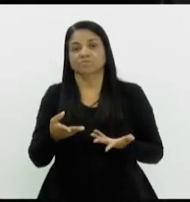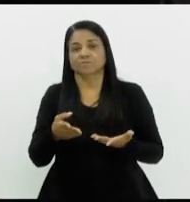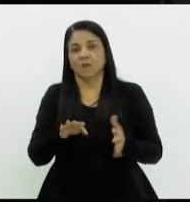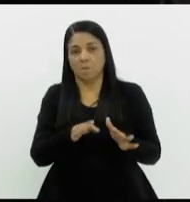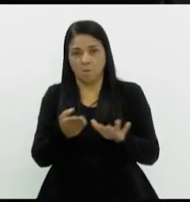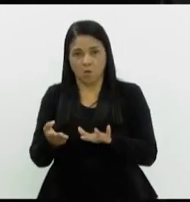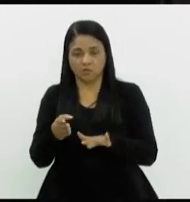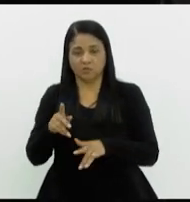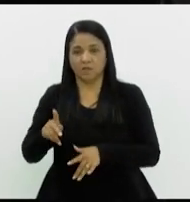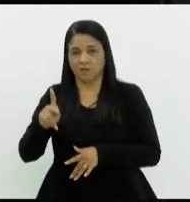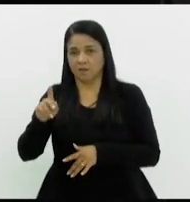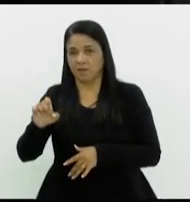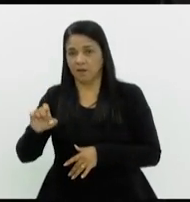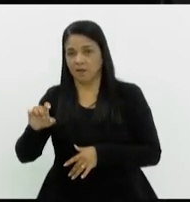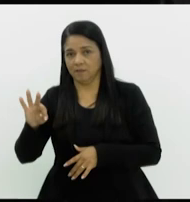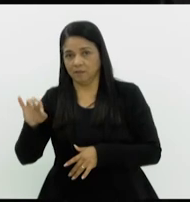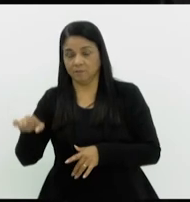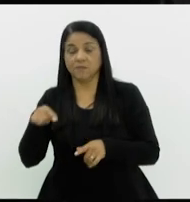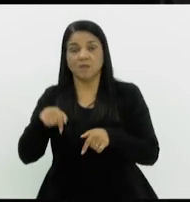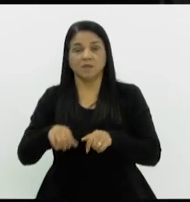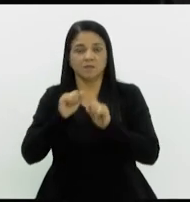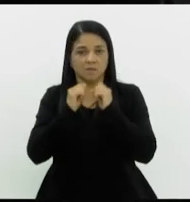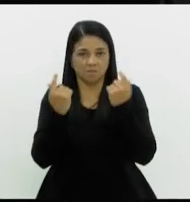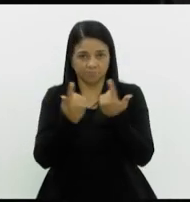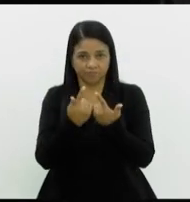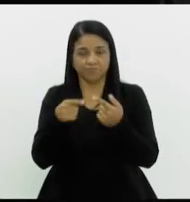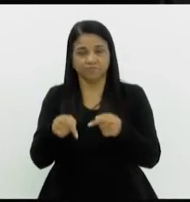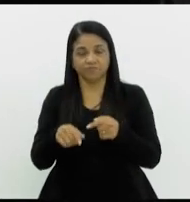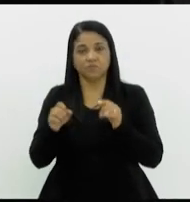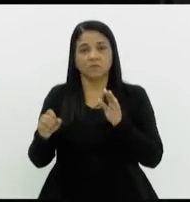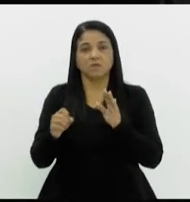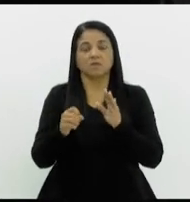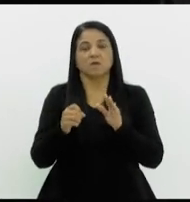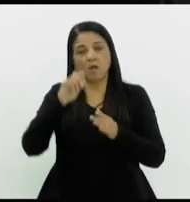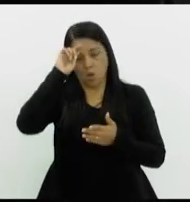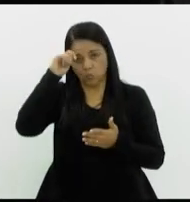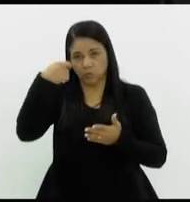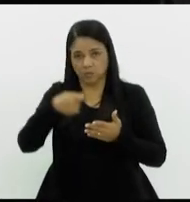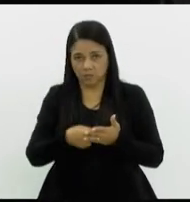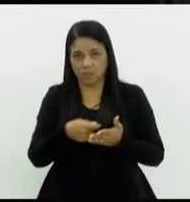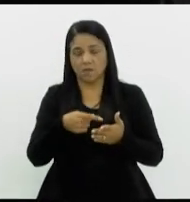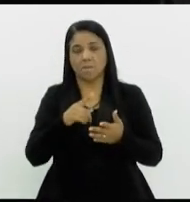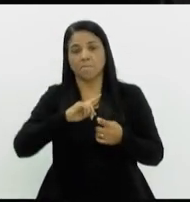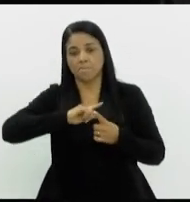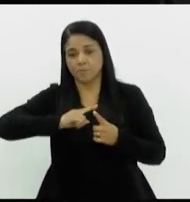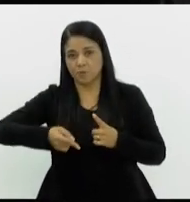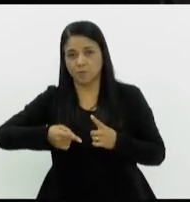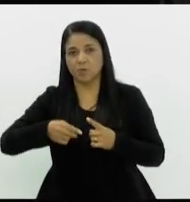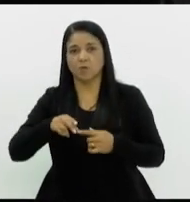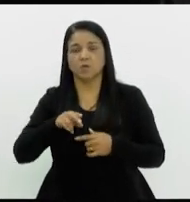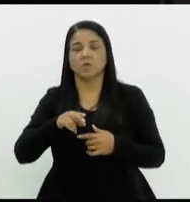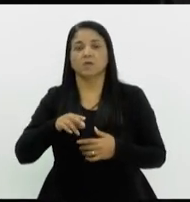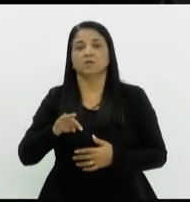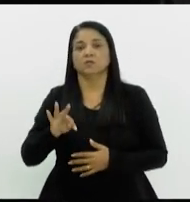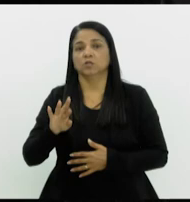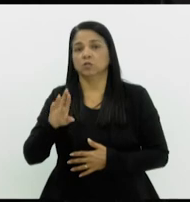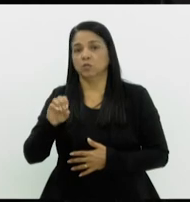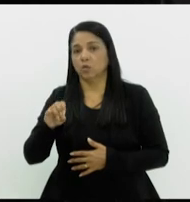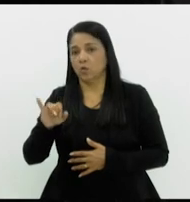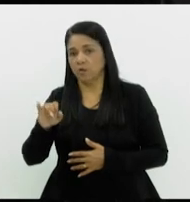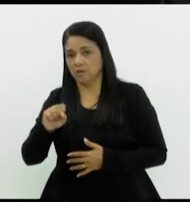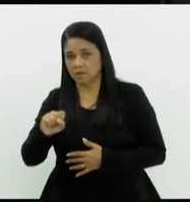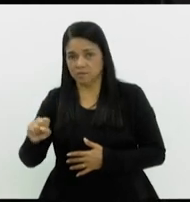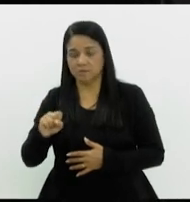lei Kathleen Romeu, de nossa autoria, justamente para que a gente possa proibir a utilização de troias em